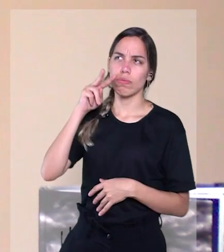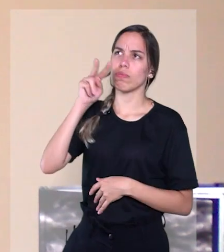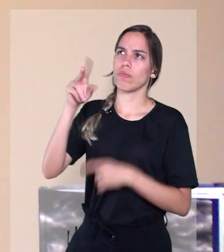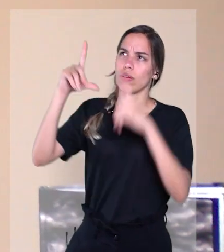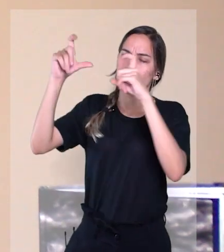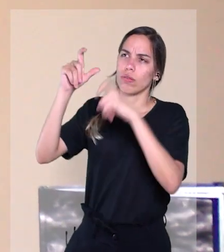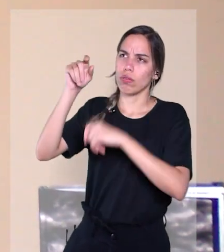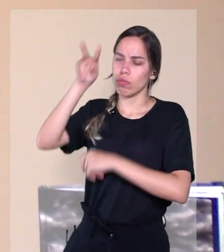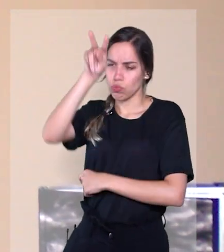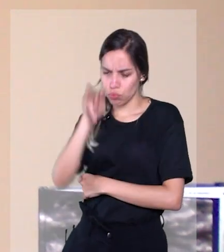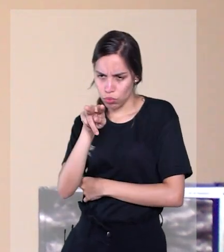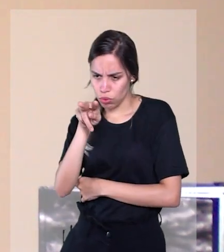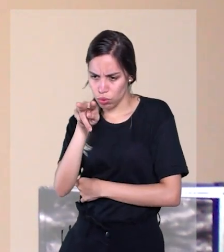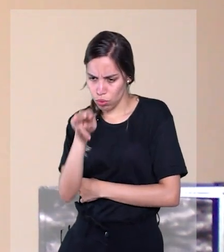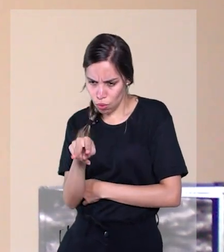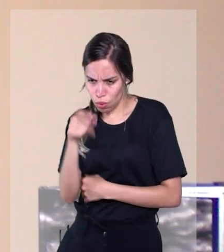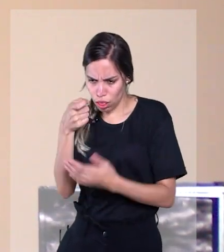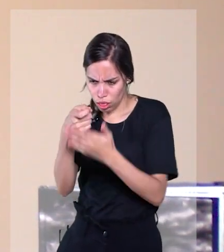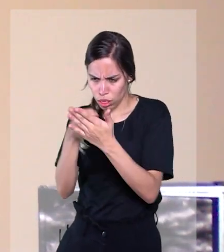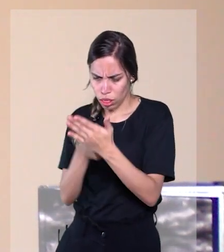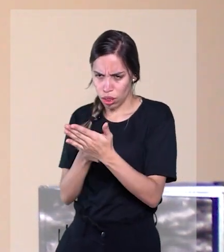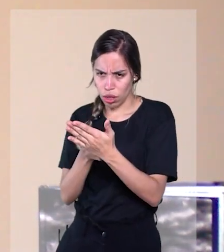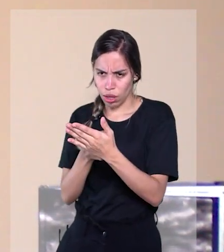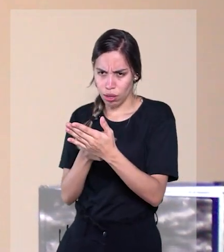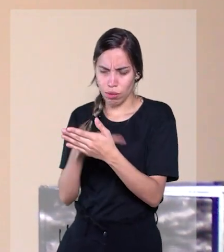foto e o texto... há